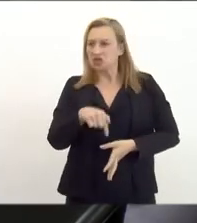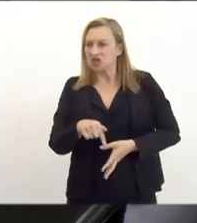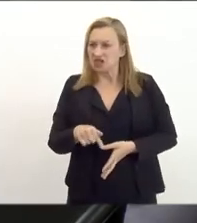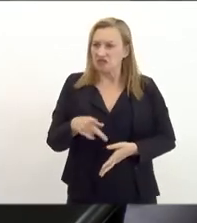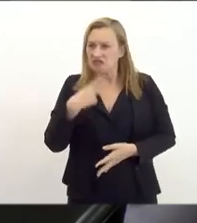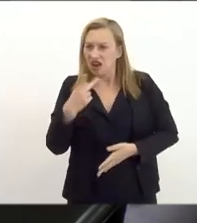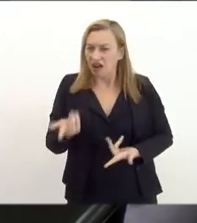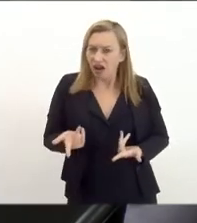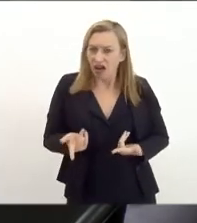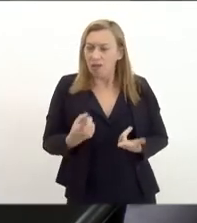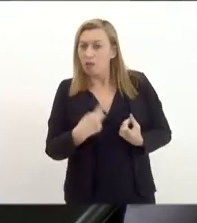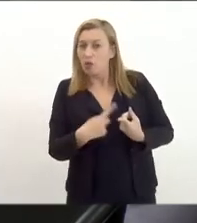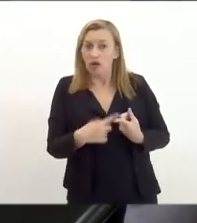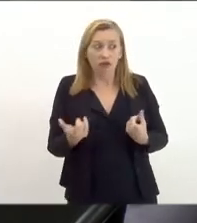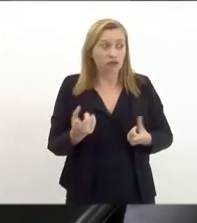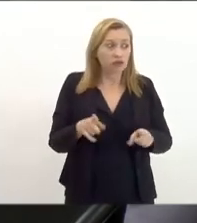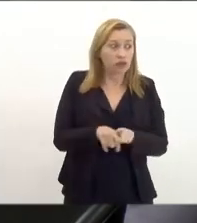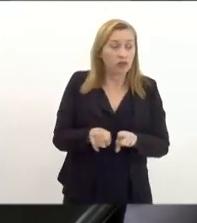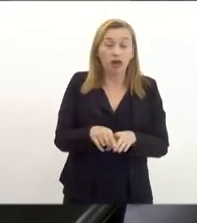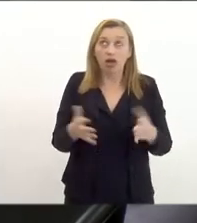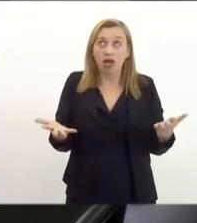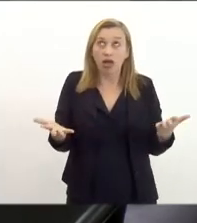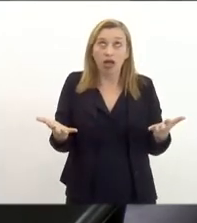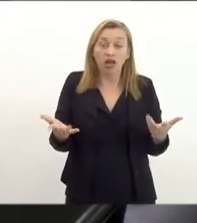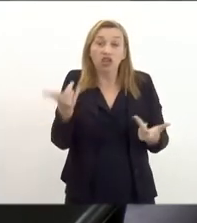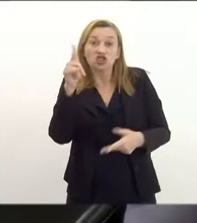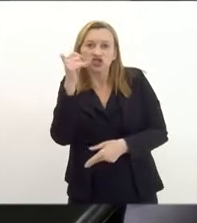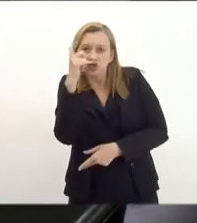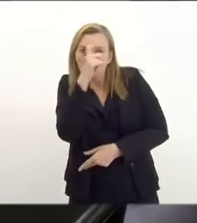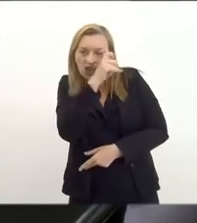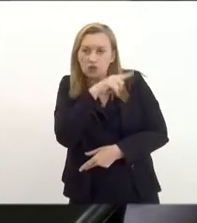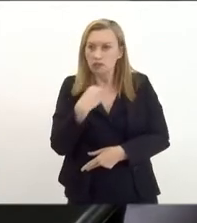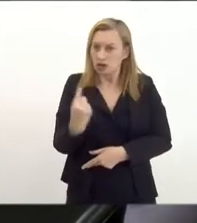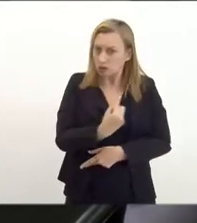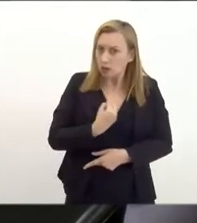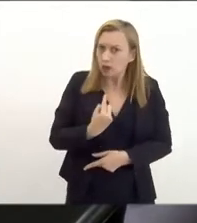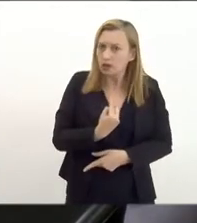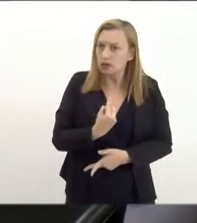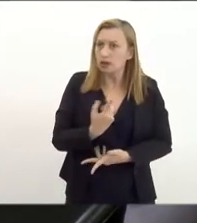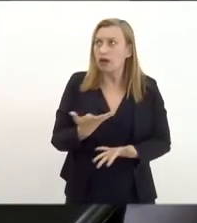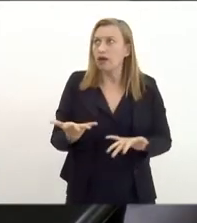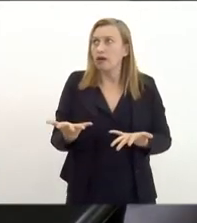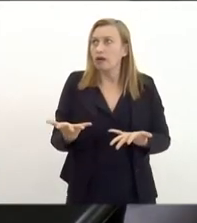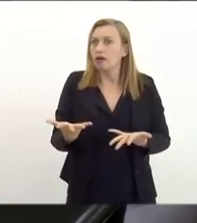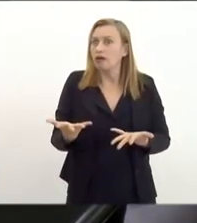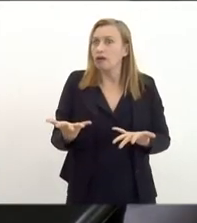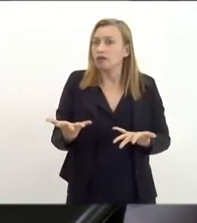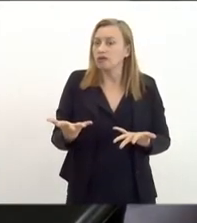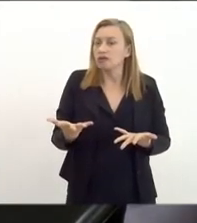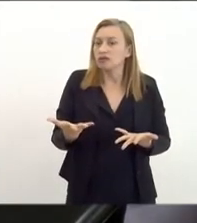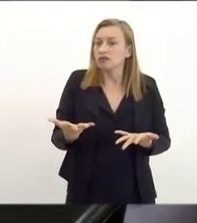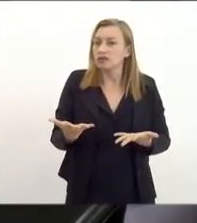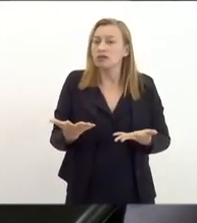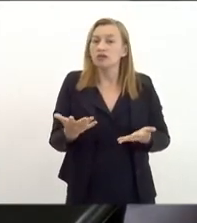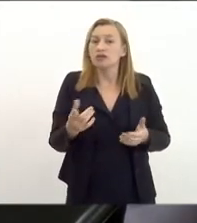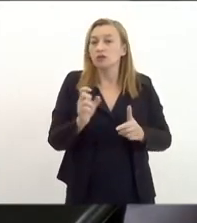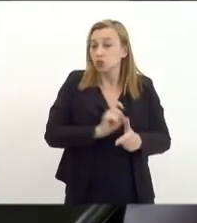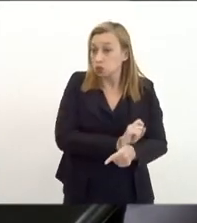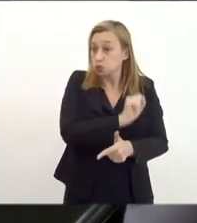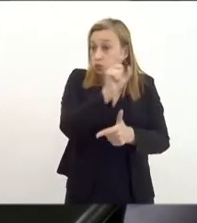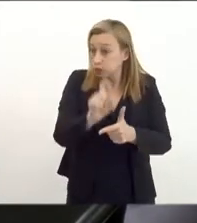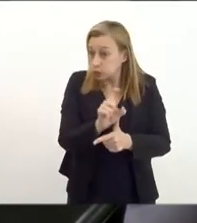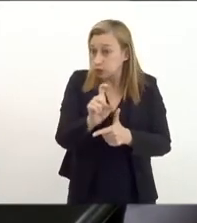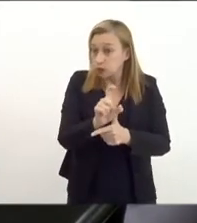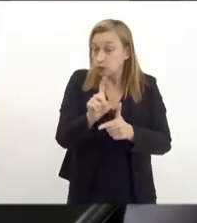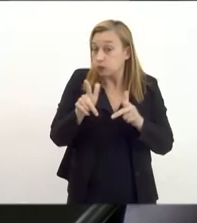aqui afirmar porque também é muito é muito difícil para nós apesar do executivo de